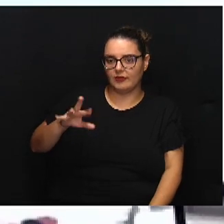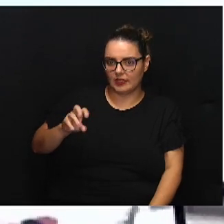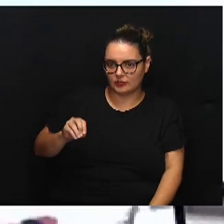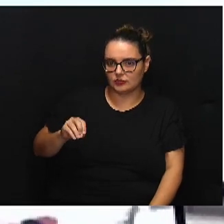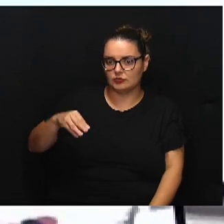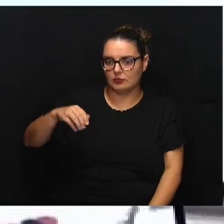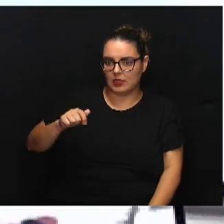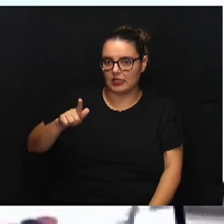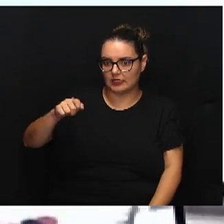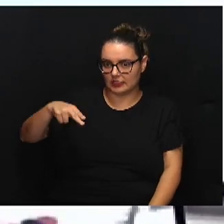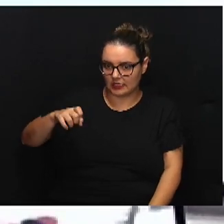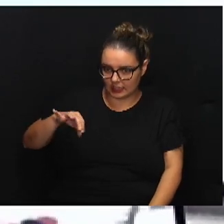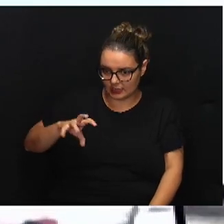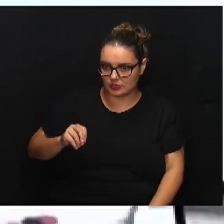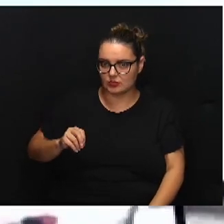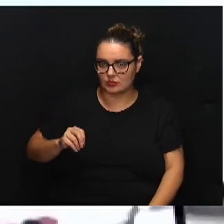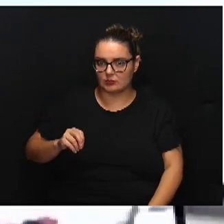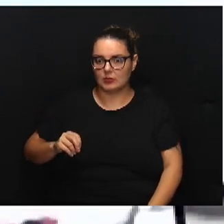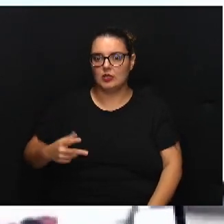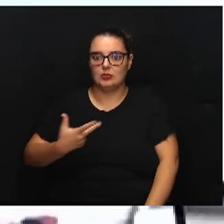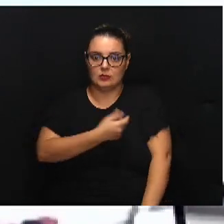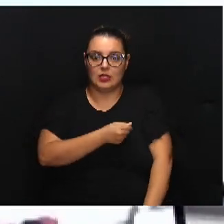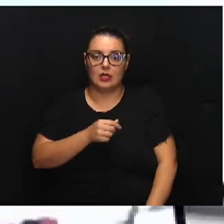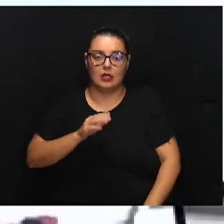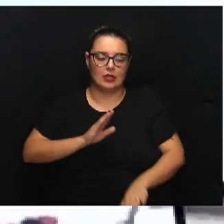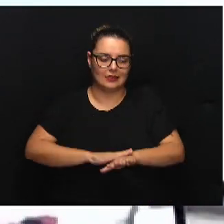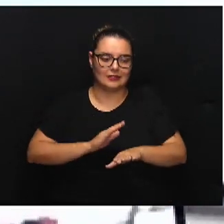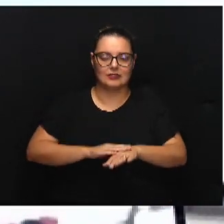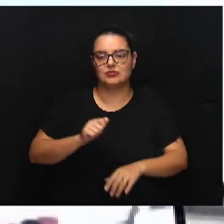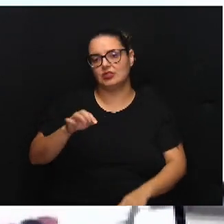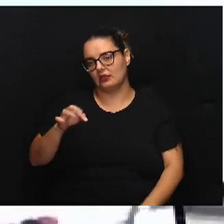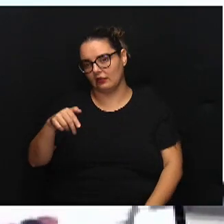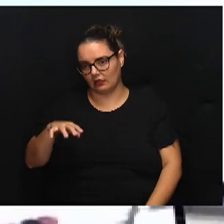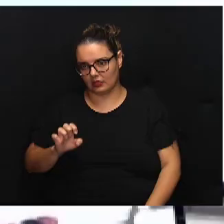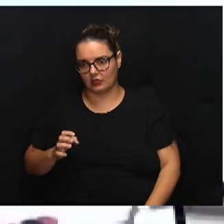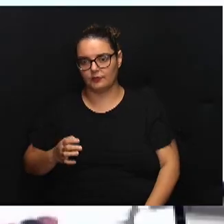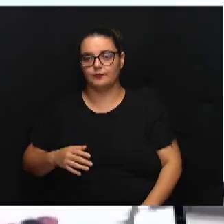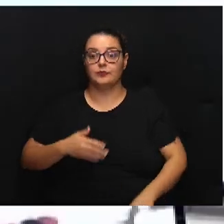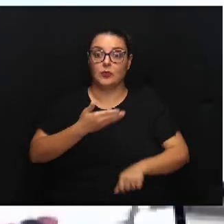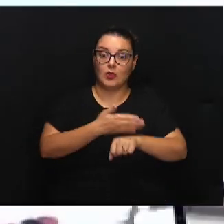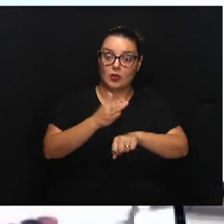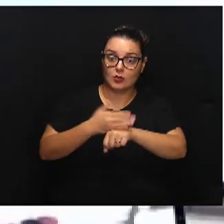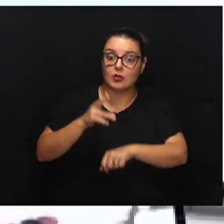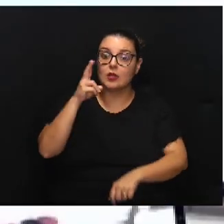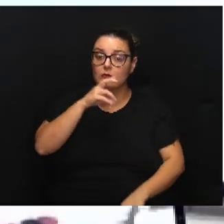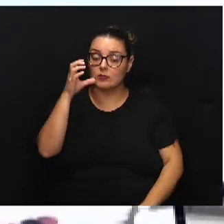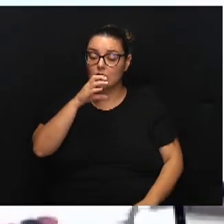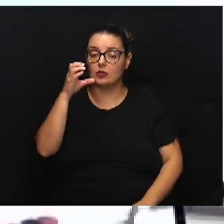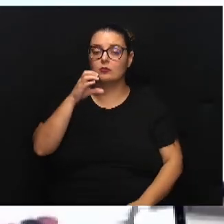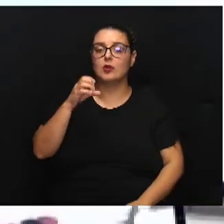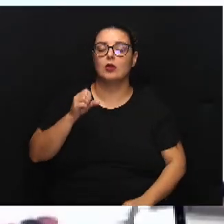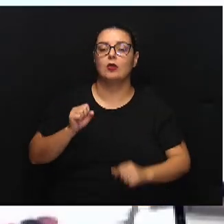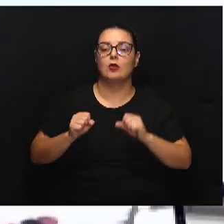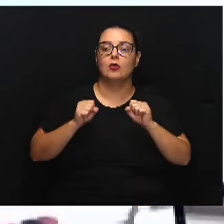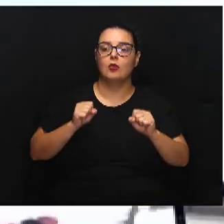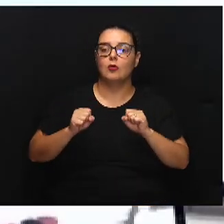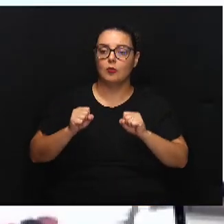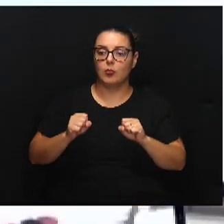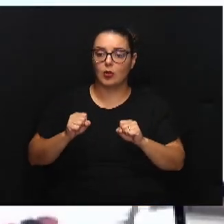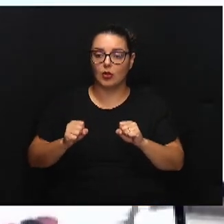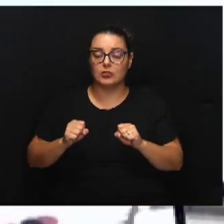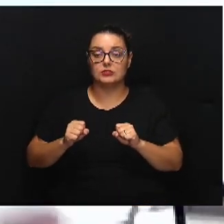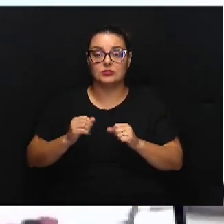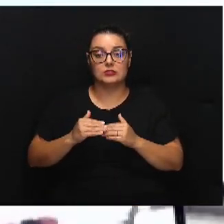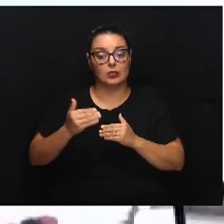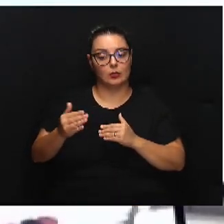Então, a gente tem trabalhado muito em treinamento de protocolos de emergência que podem ser fora da